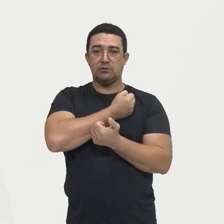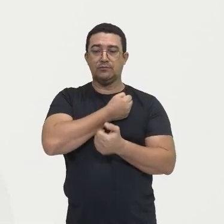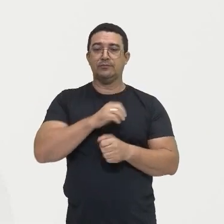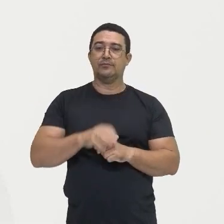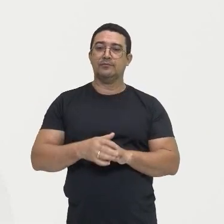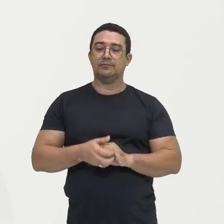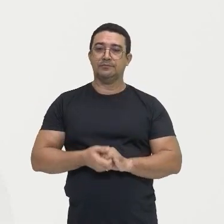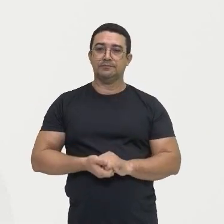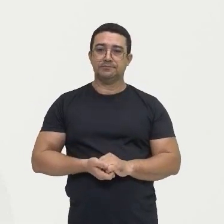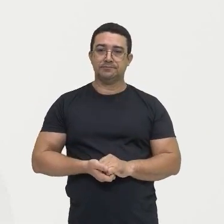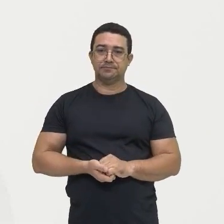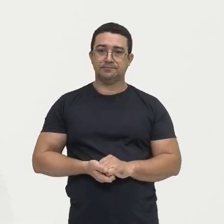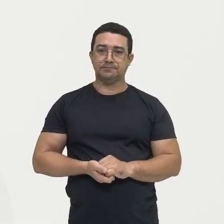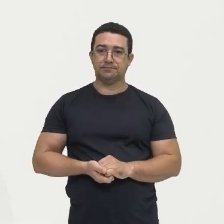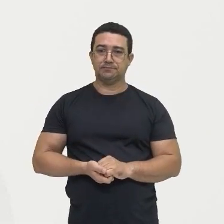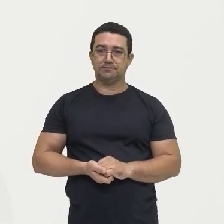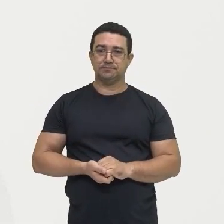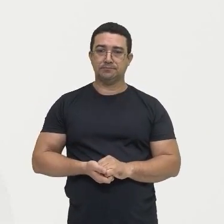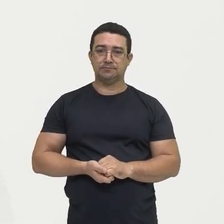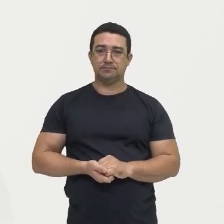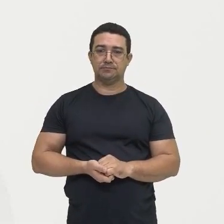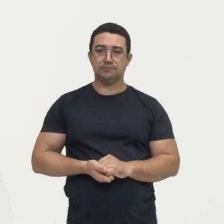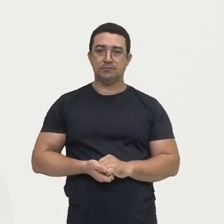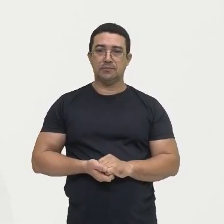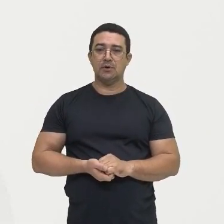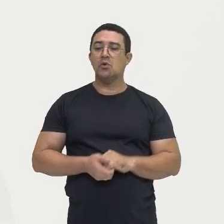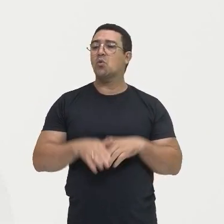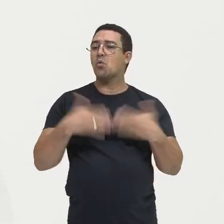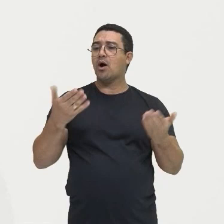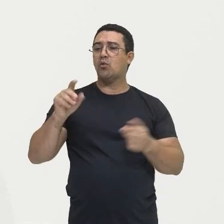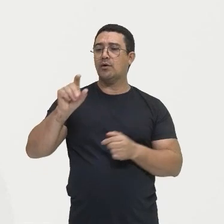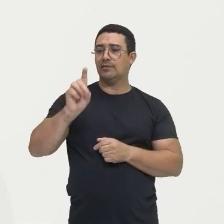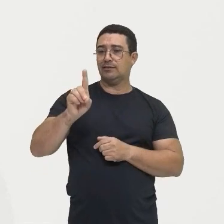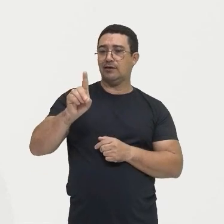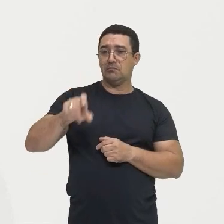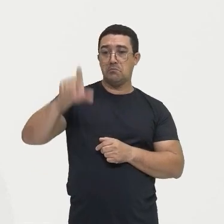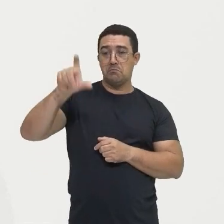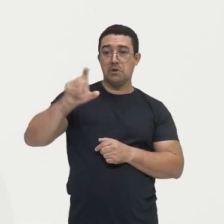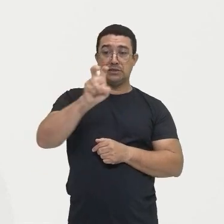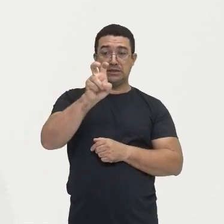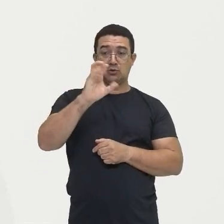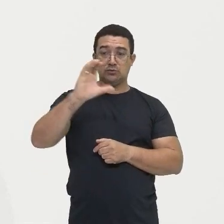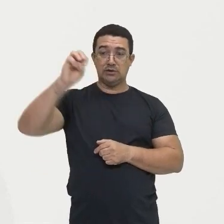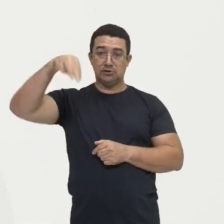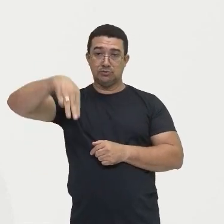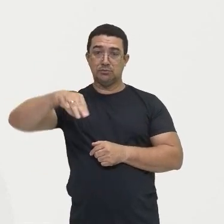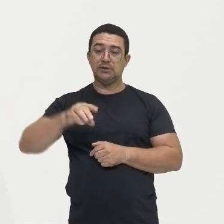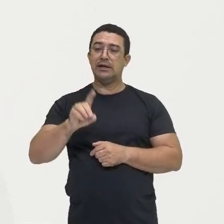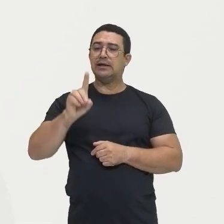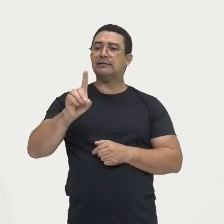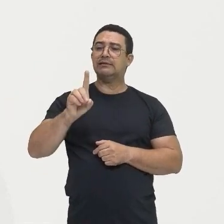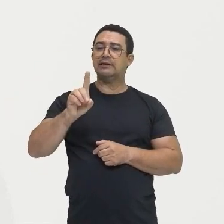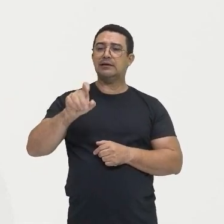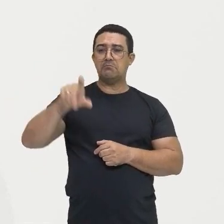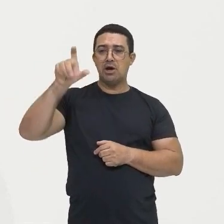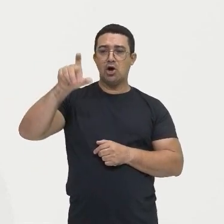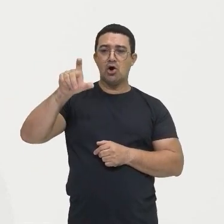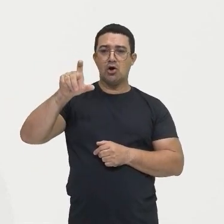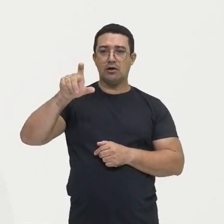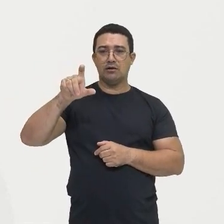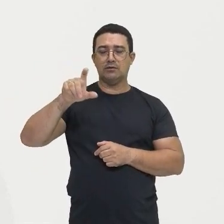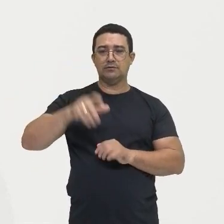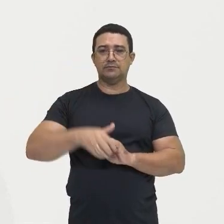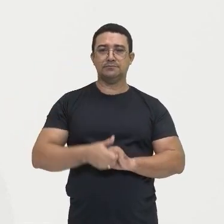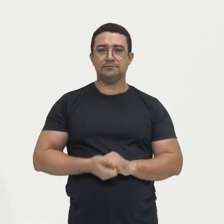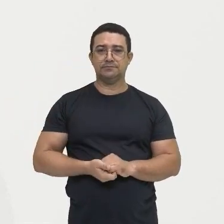a Dzinho sobre Dzão. Quanto é meu Dzinho? 5 centímetros. Quanto é meu Dzão? 1000